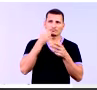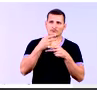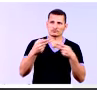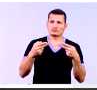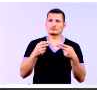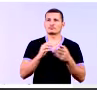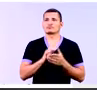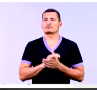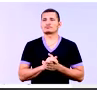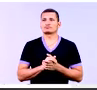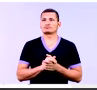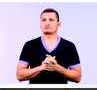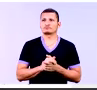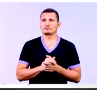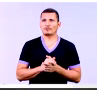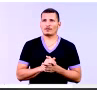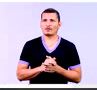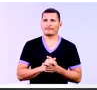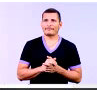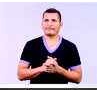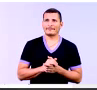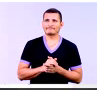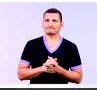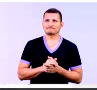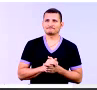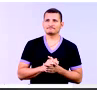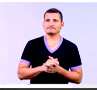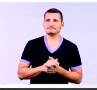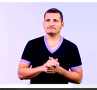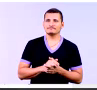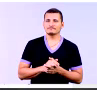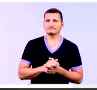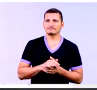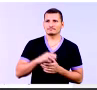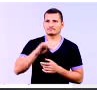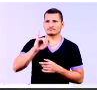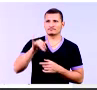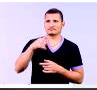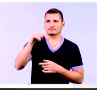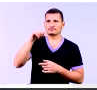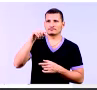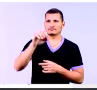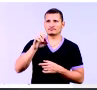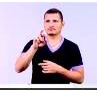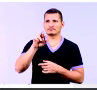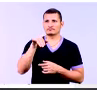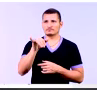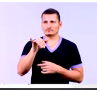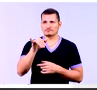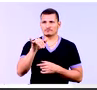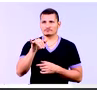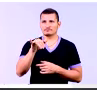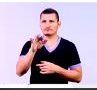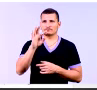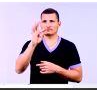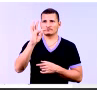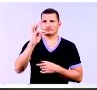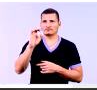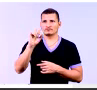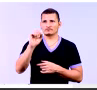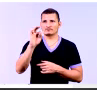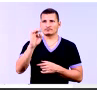para dispositivos móveis. JUnit Test é o jQuery voltado para teste de dados, teste